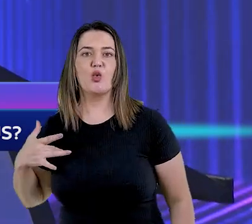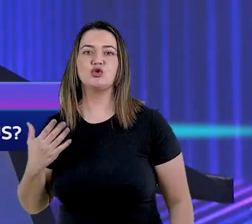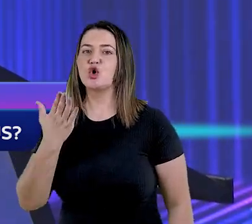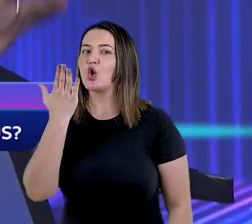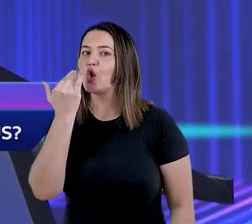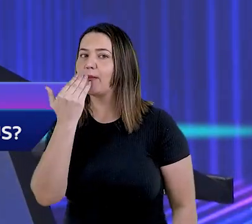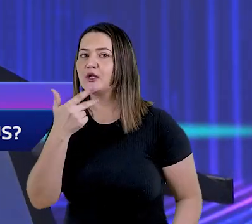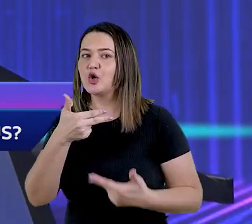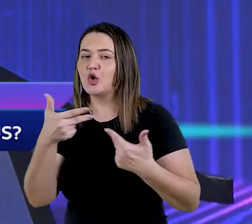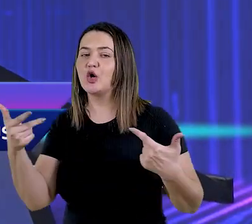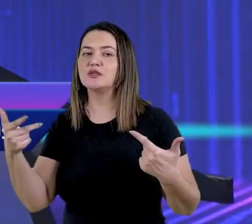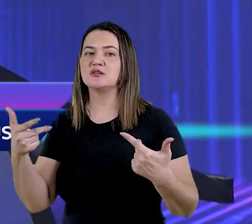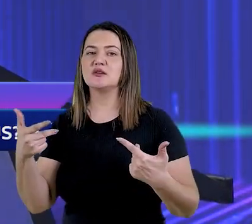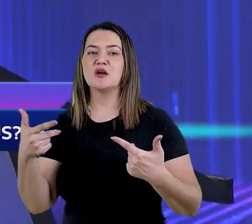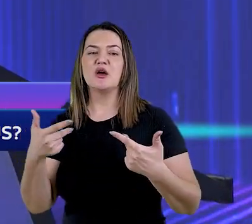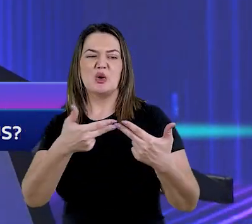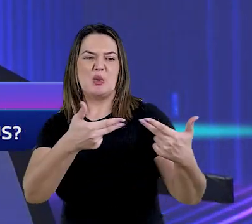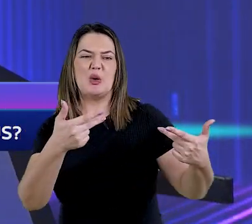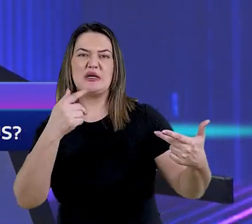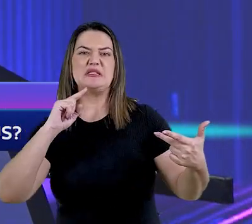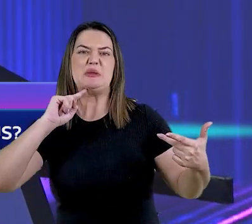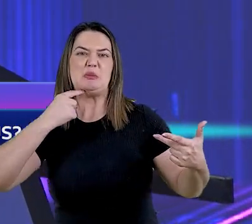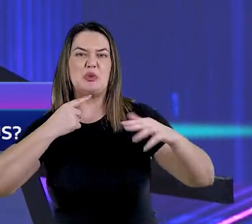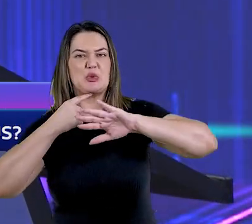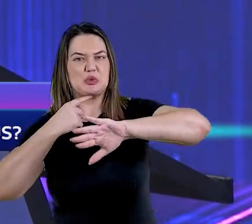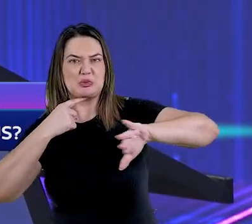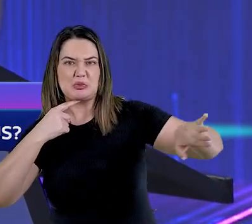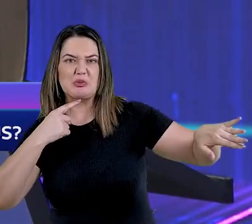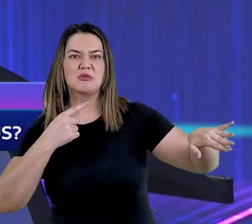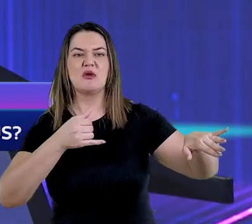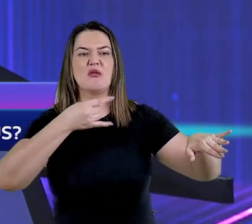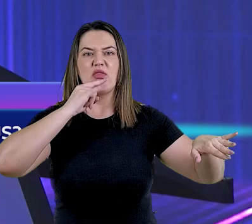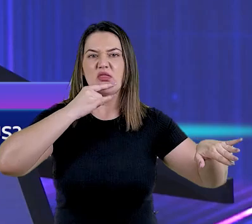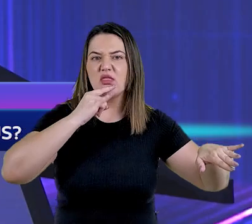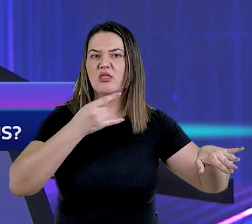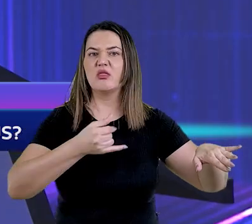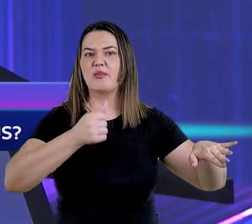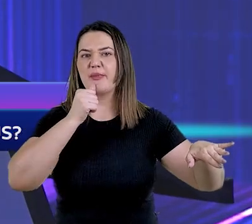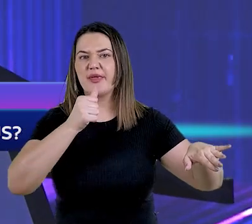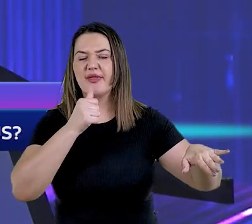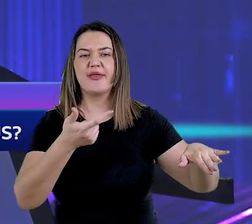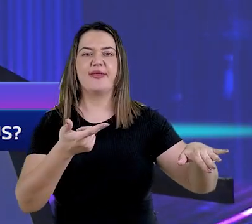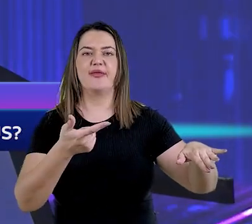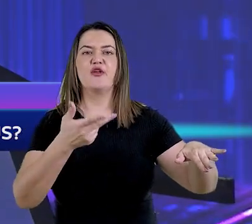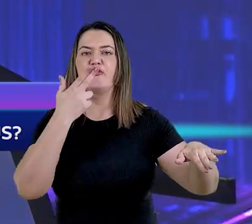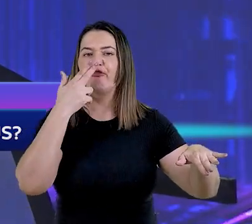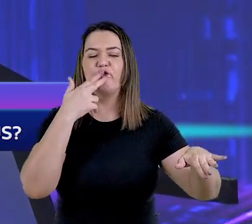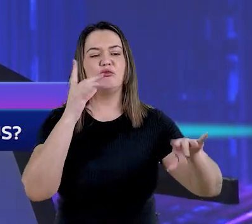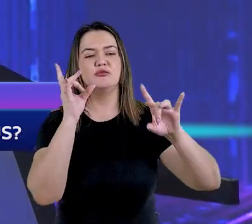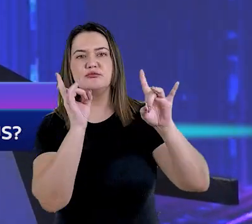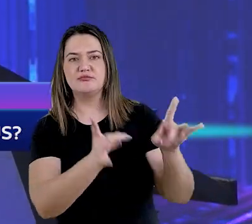deixando de lado os impuros, deixando de lado bebidas alcoólicas, fumo, drogas e outras coisas mais. A